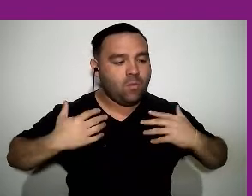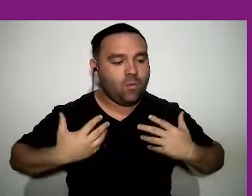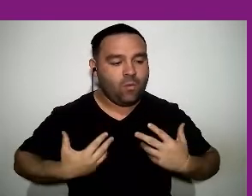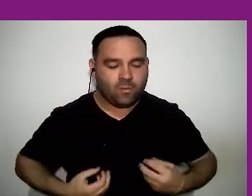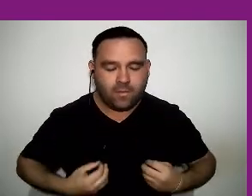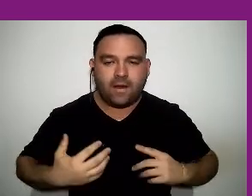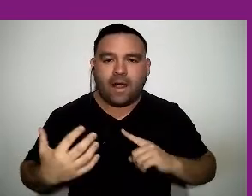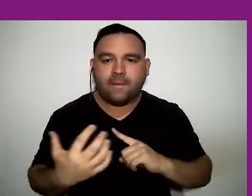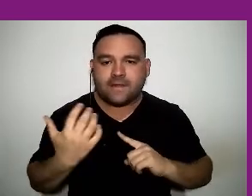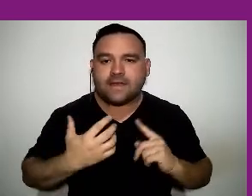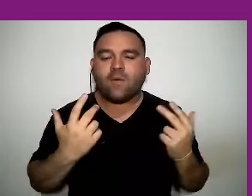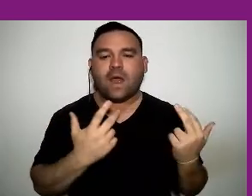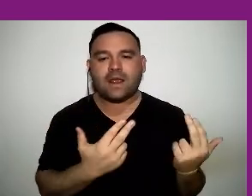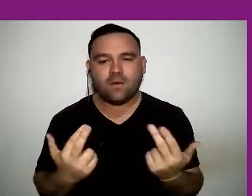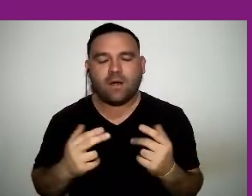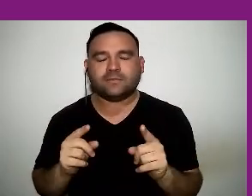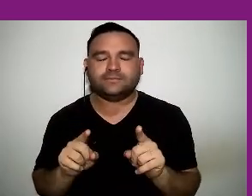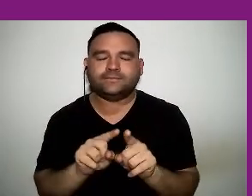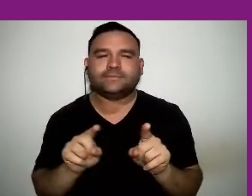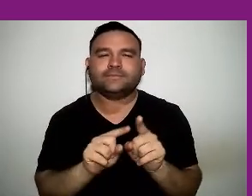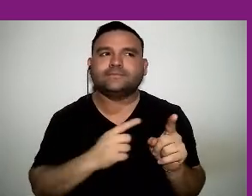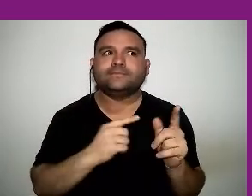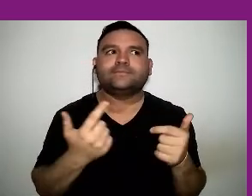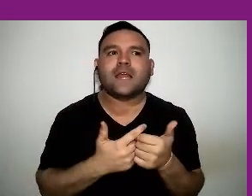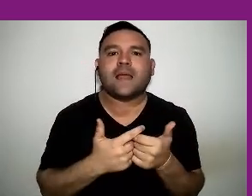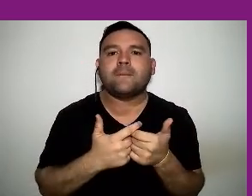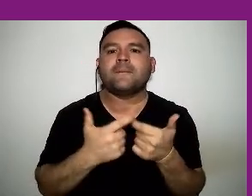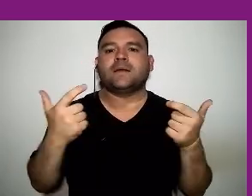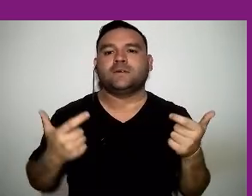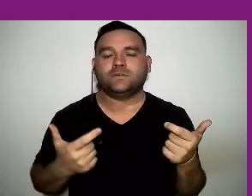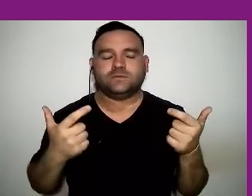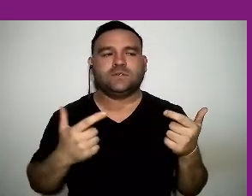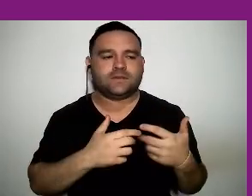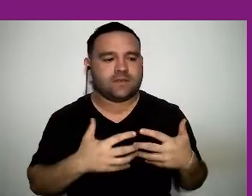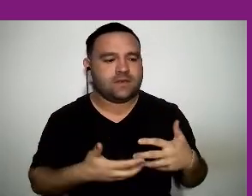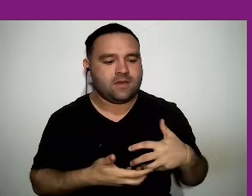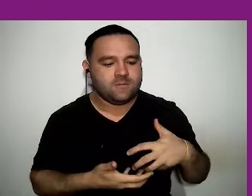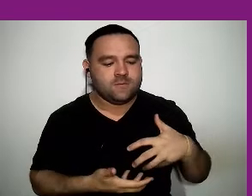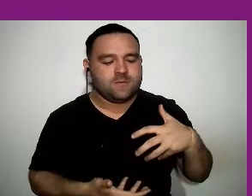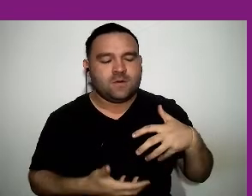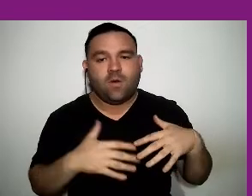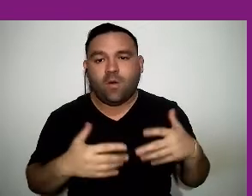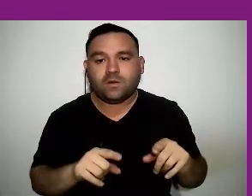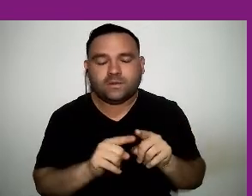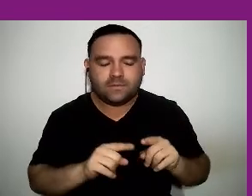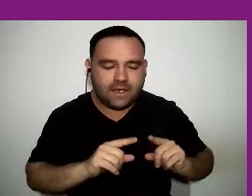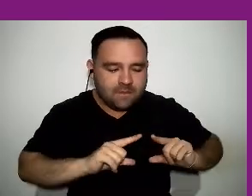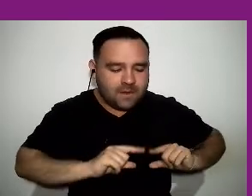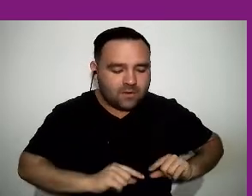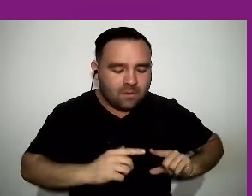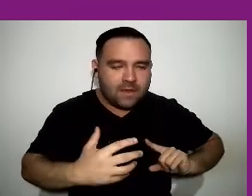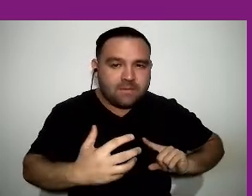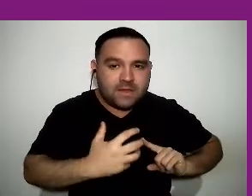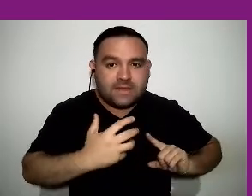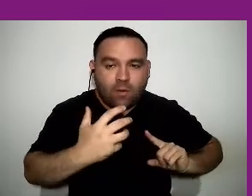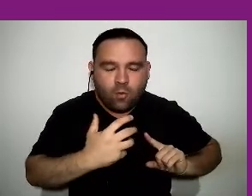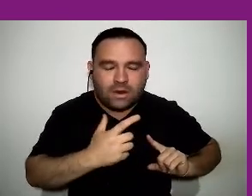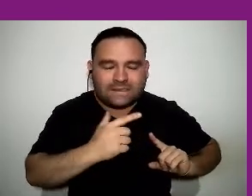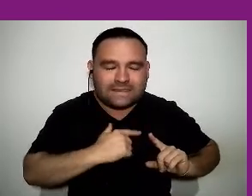mesmas pressões com um maior volume, né? Você pode, ou com volume mais baixo, numa pressão mais